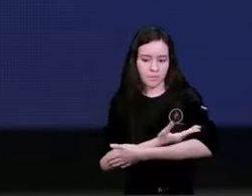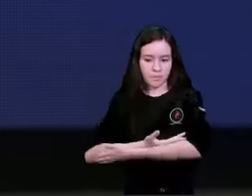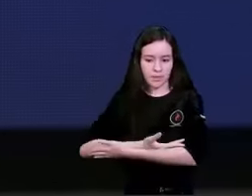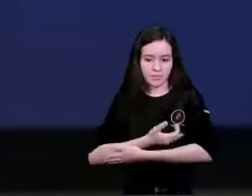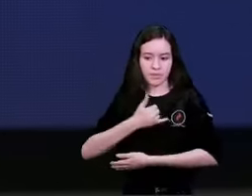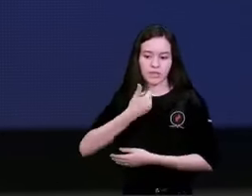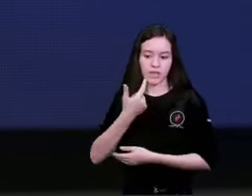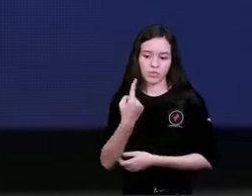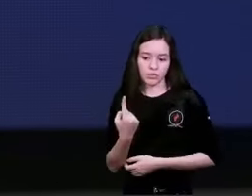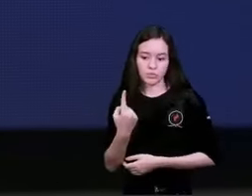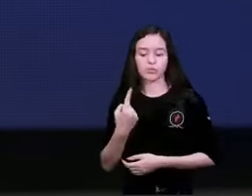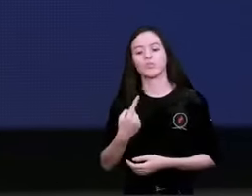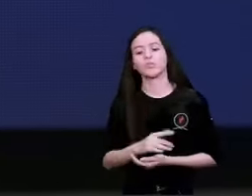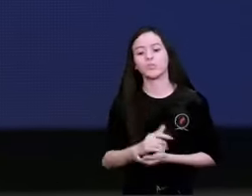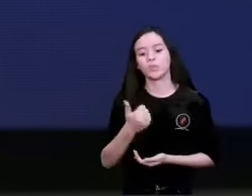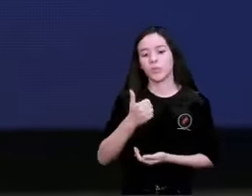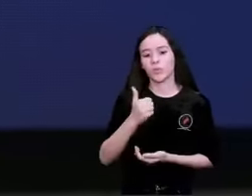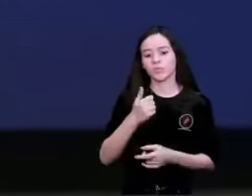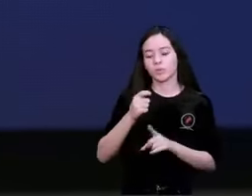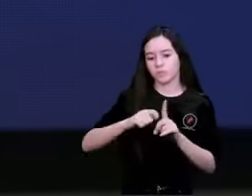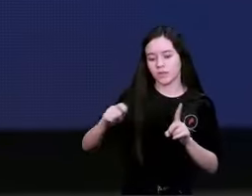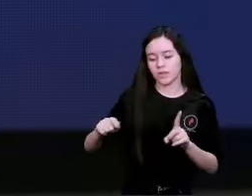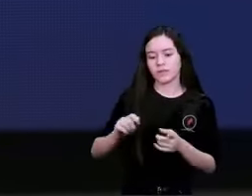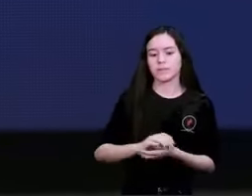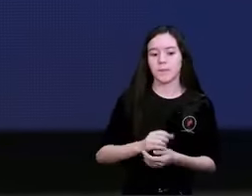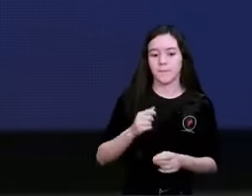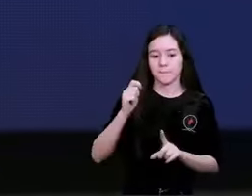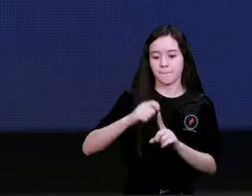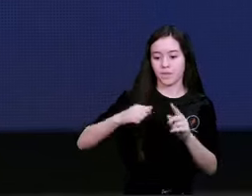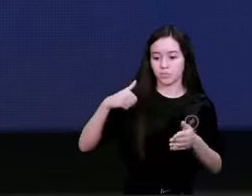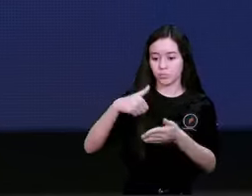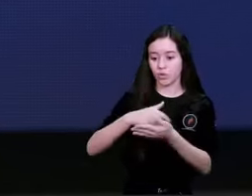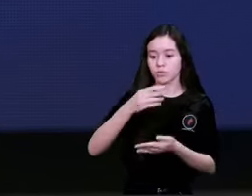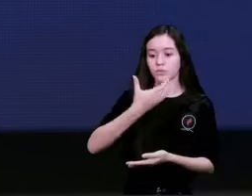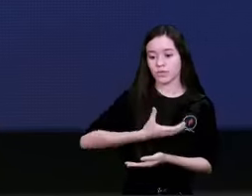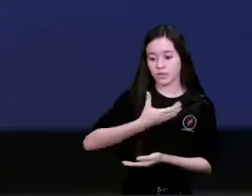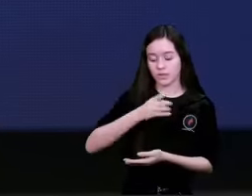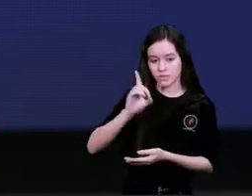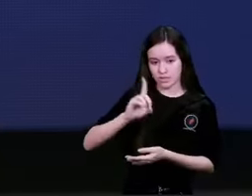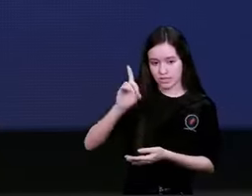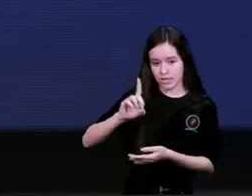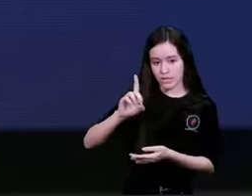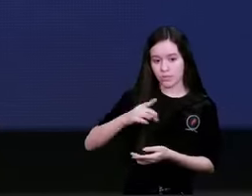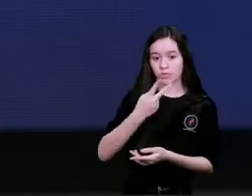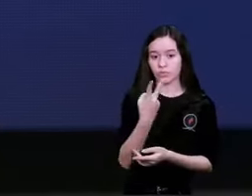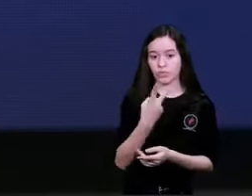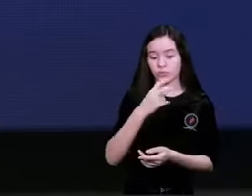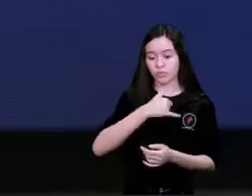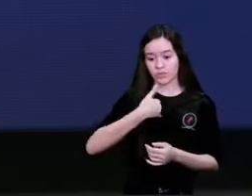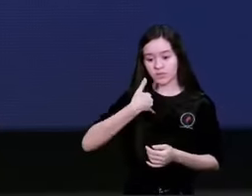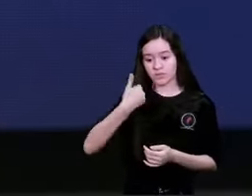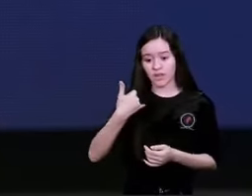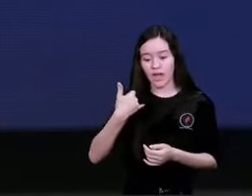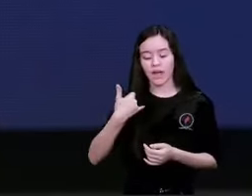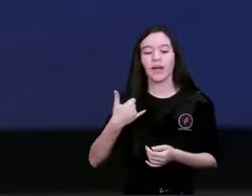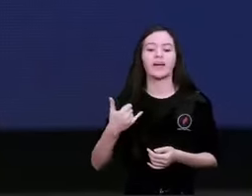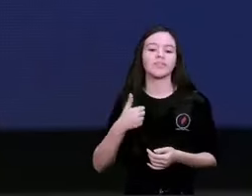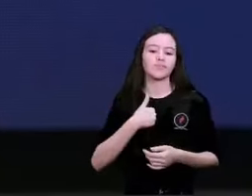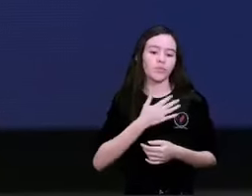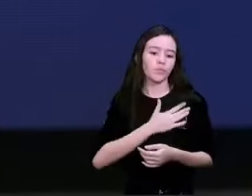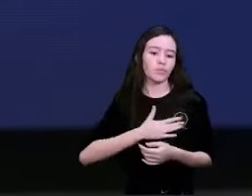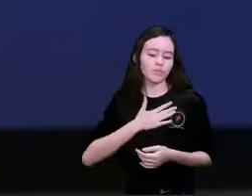de 1 ano e 11 meses, mês que vem, agora em dezembro, ela faz 2 aninhos, e eu gostei